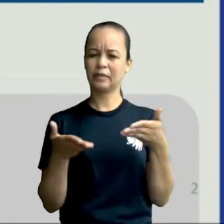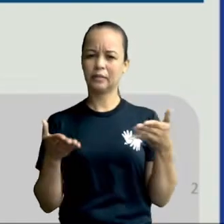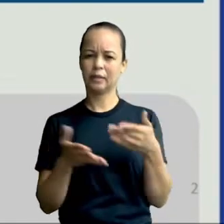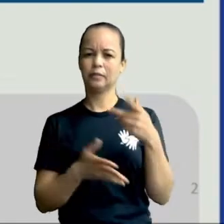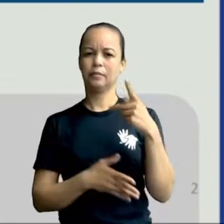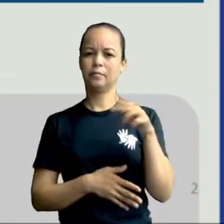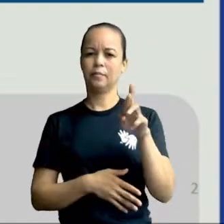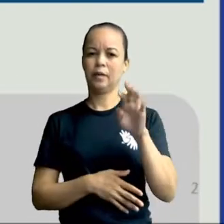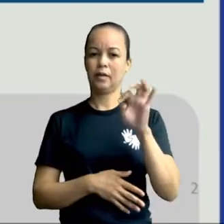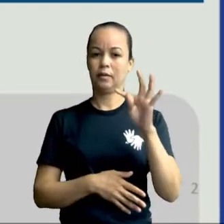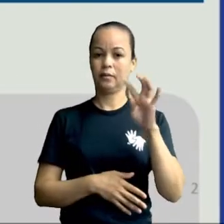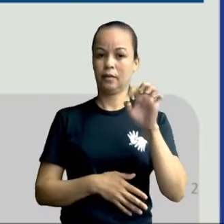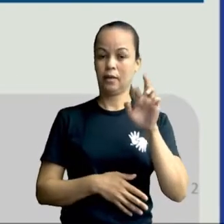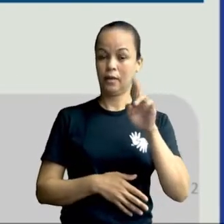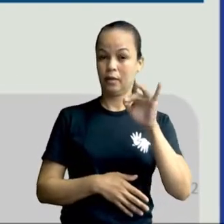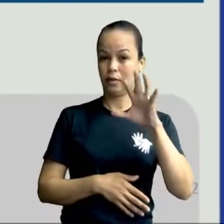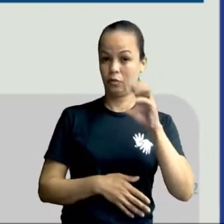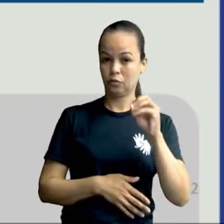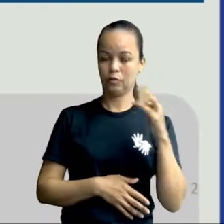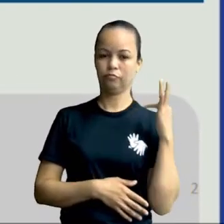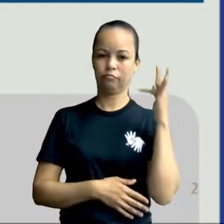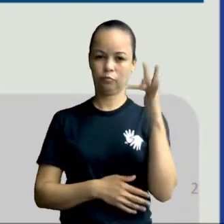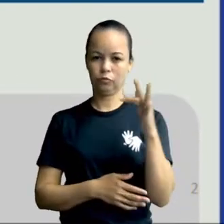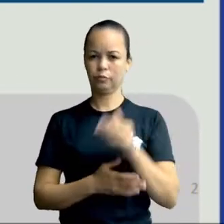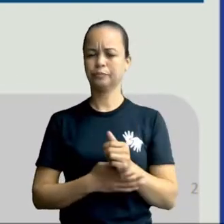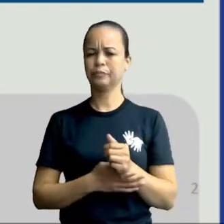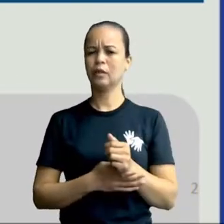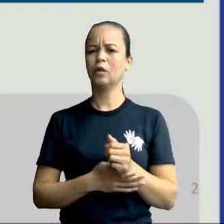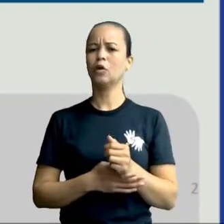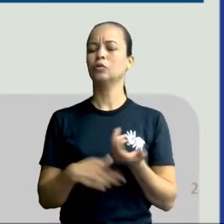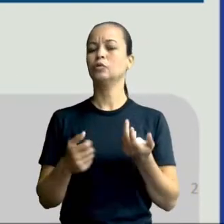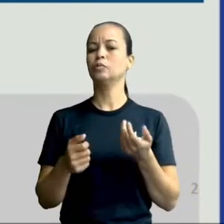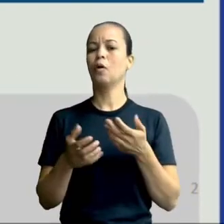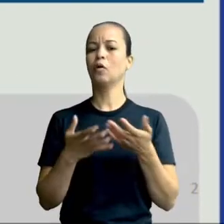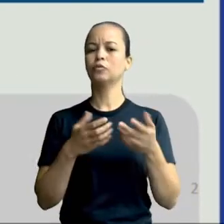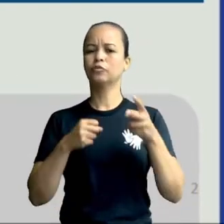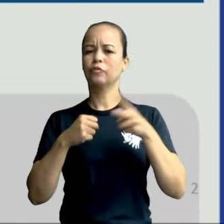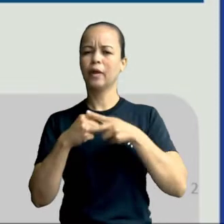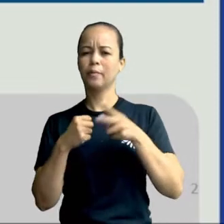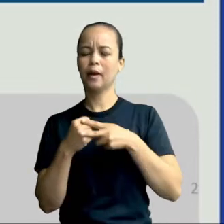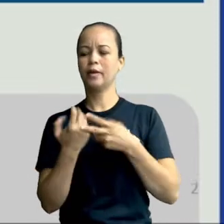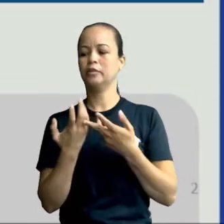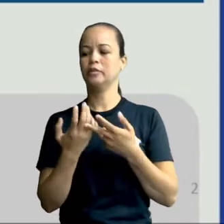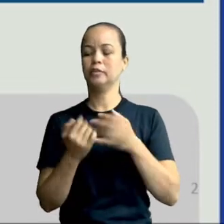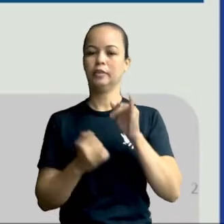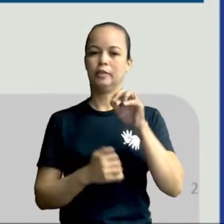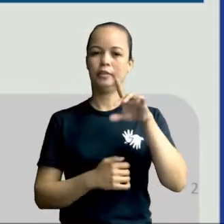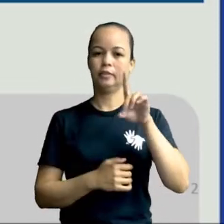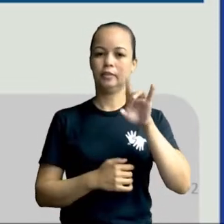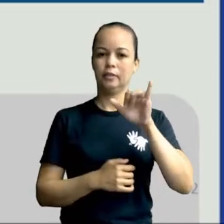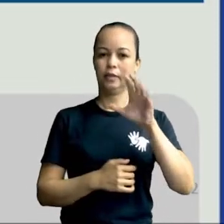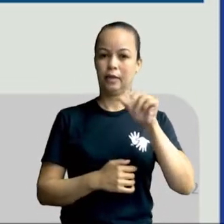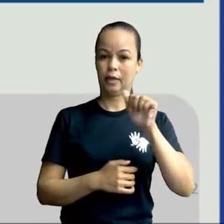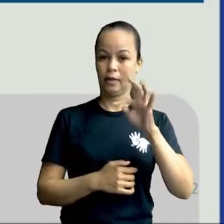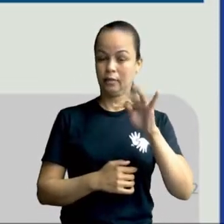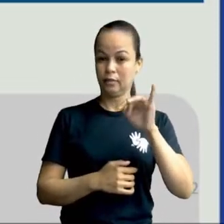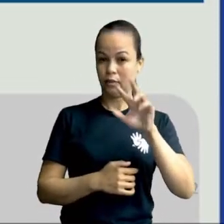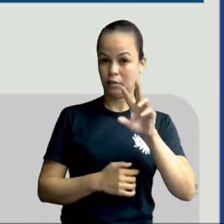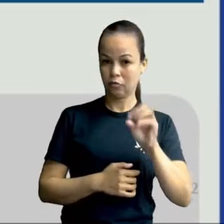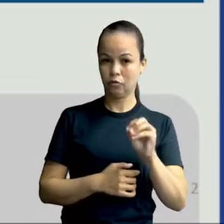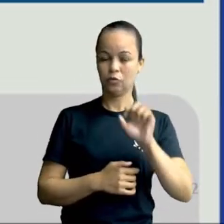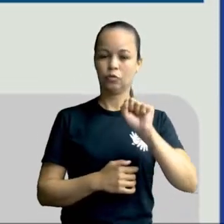e futuro. Os modos verbais indicativo, subjuntivo e